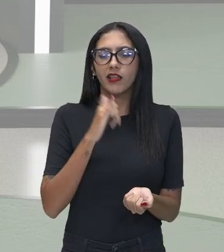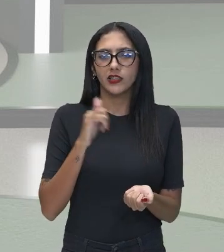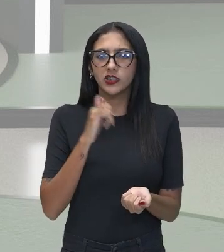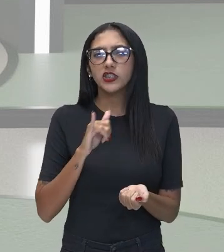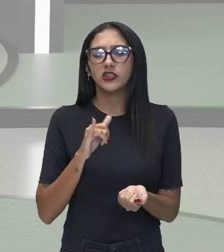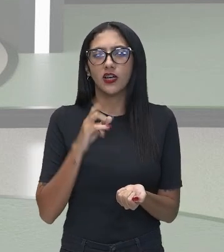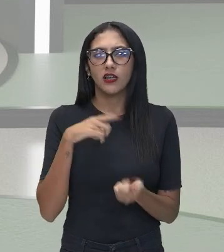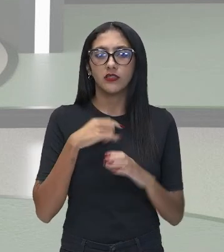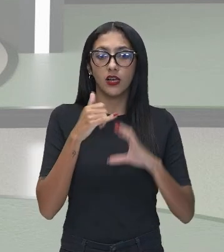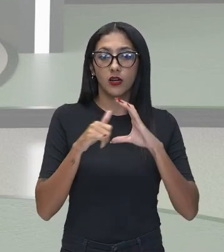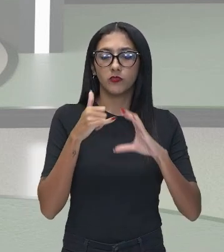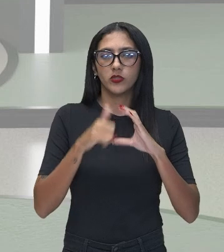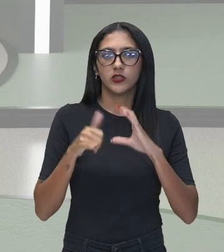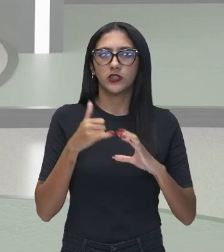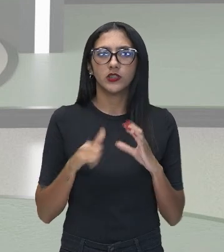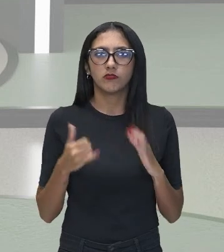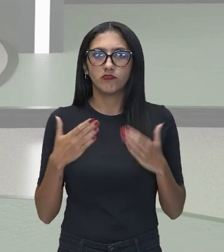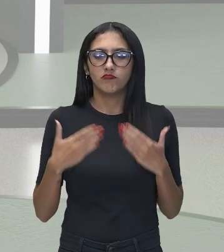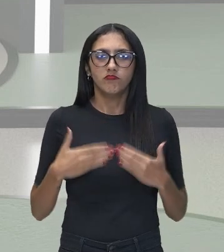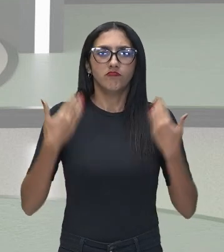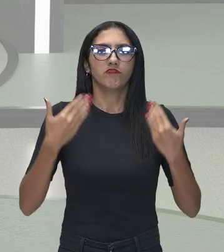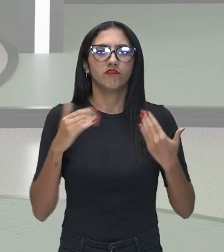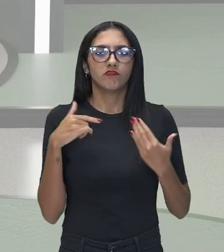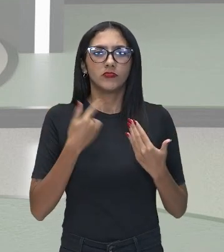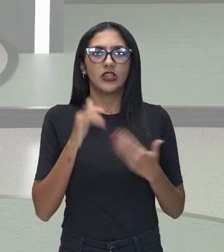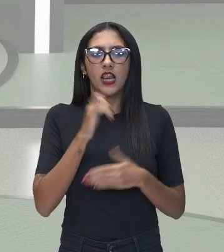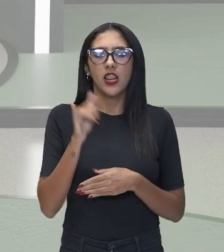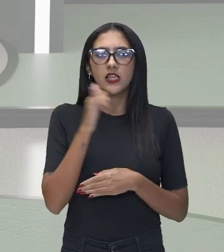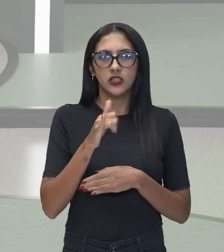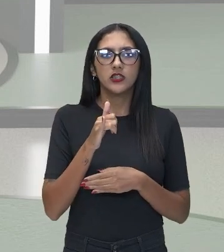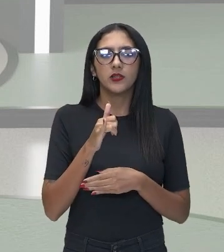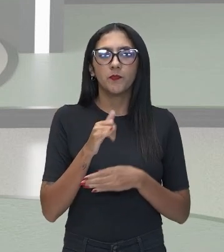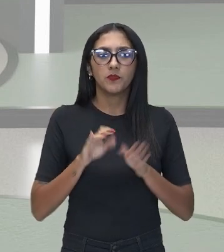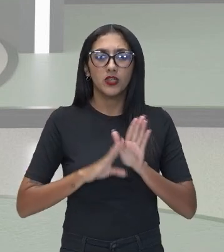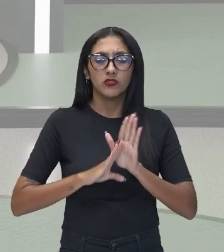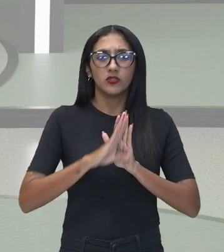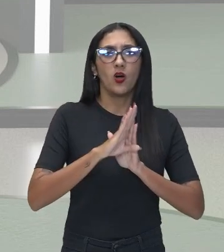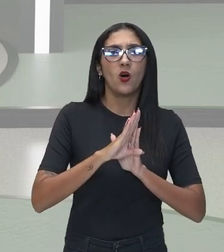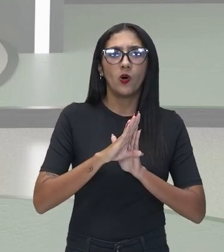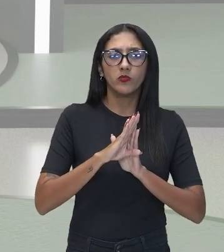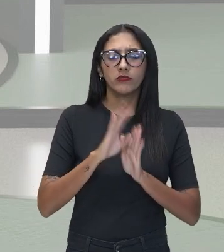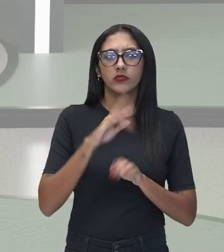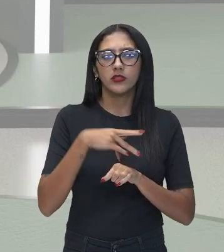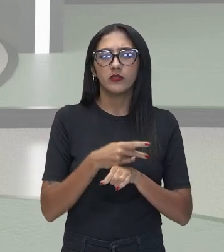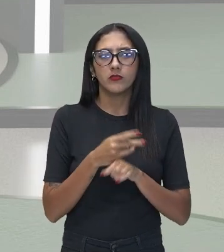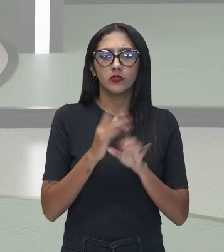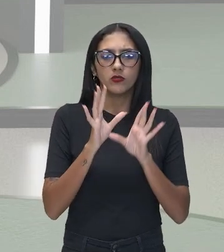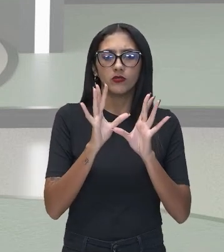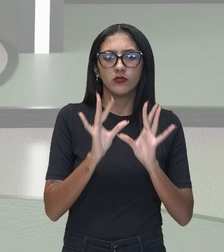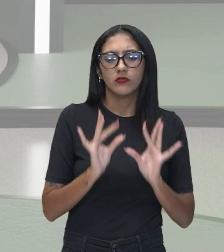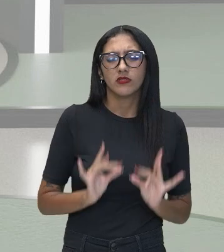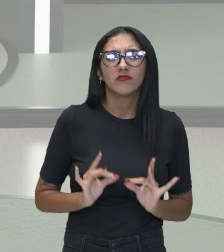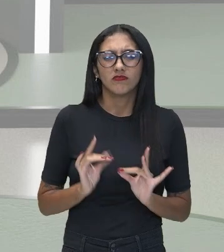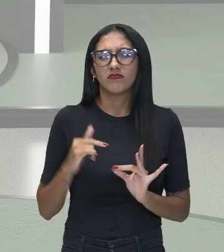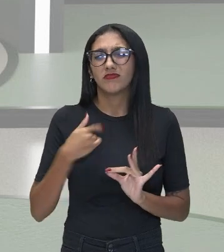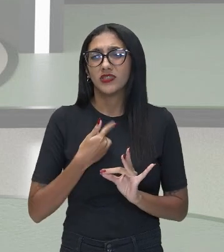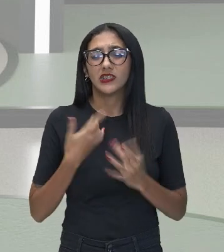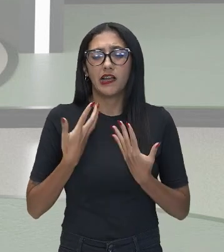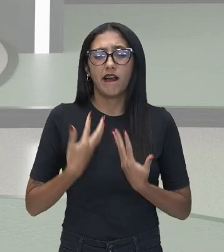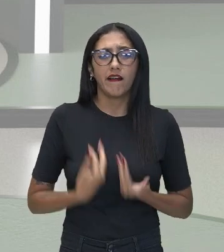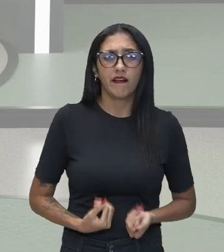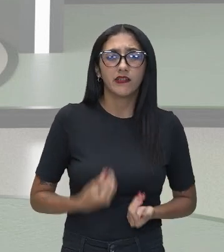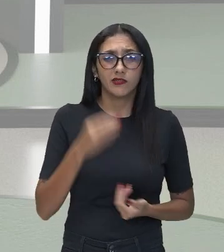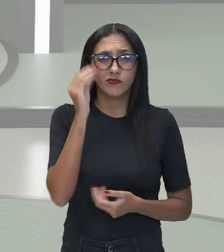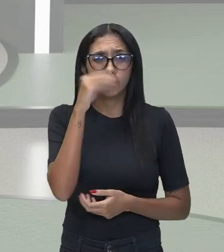sobe nossa energia, mas ao mesmo tempo que sobe bastante energia, depois desgasta, aí a gente vai ficar querendo mais e